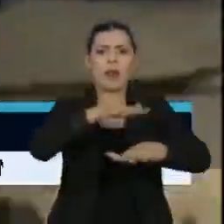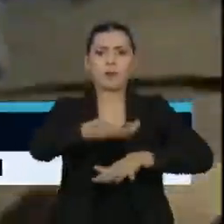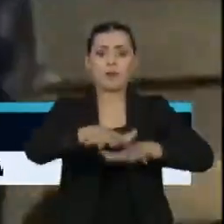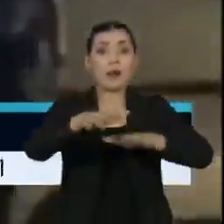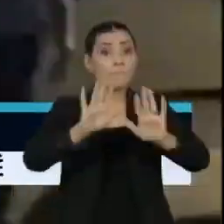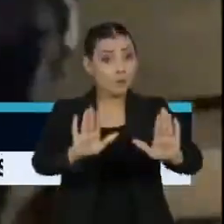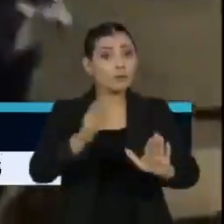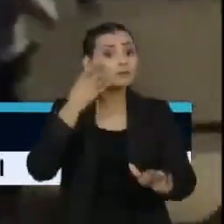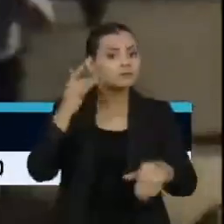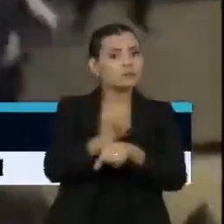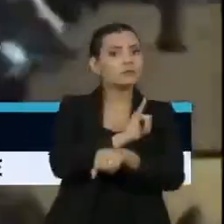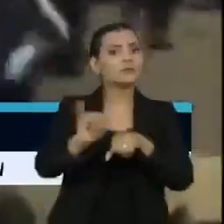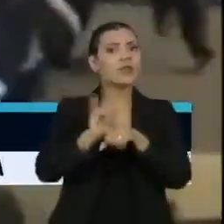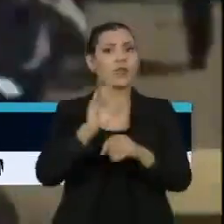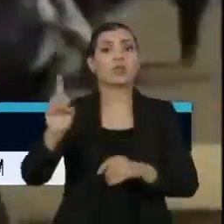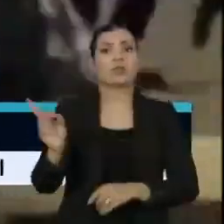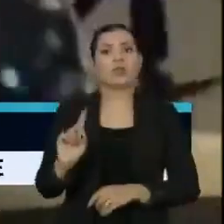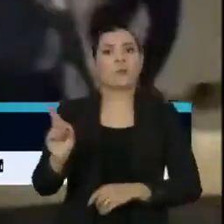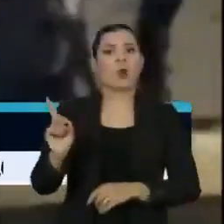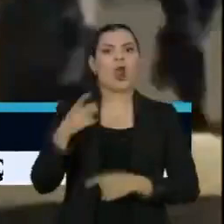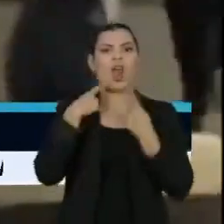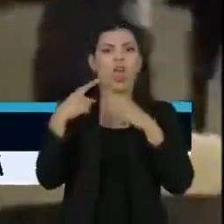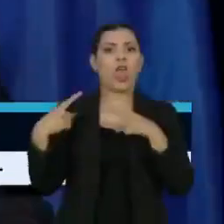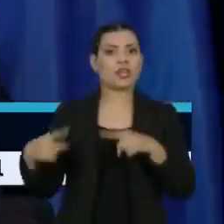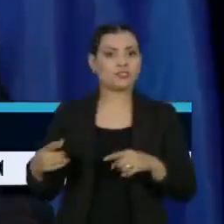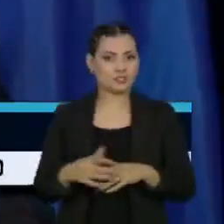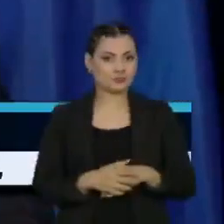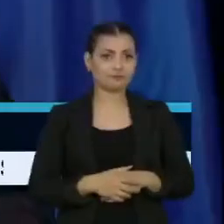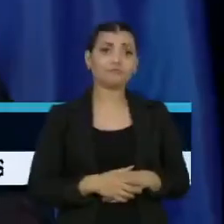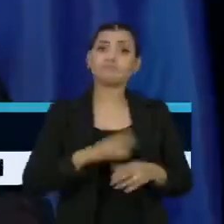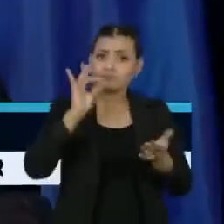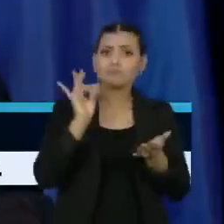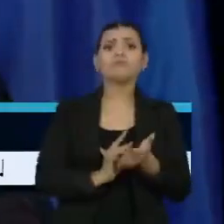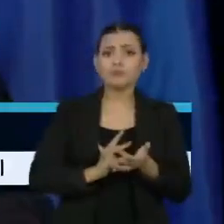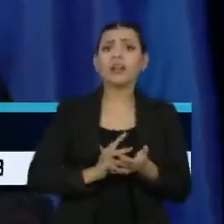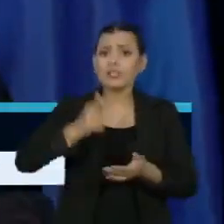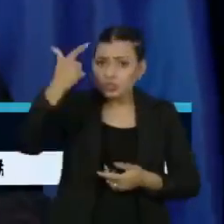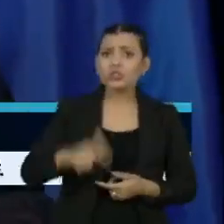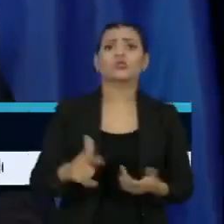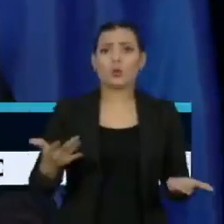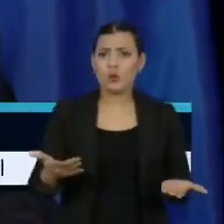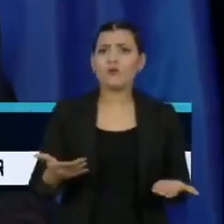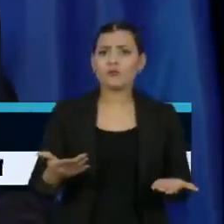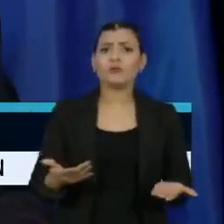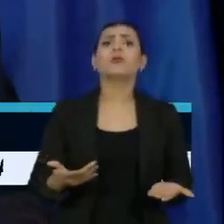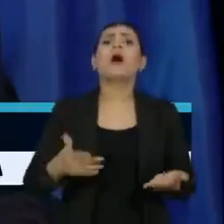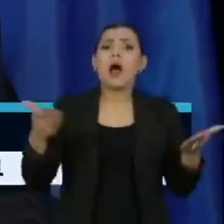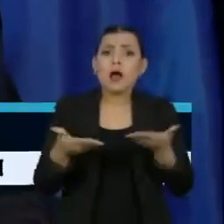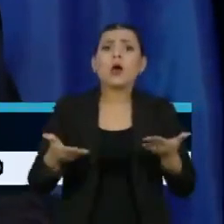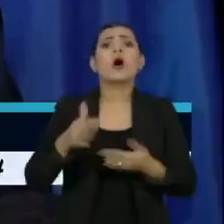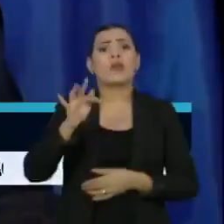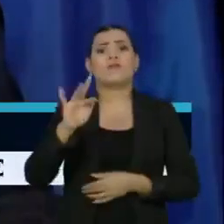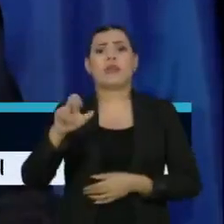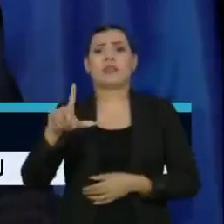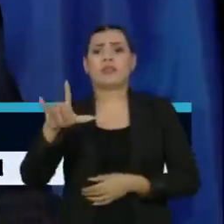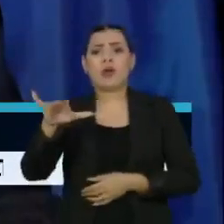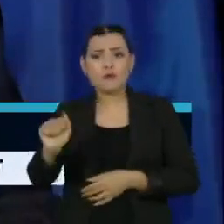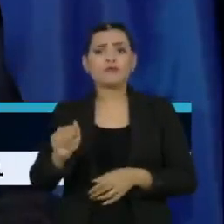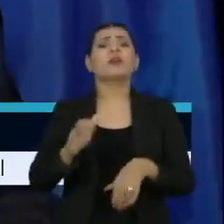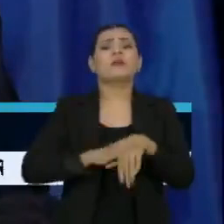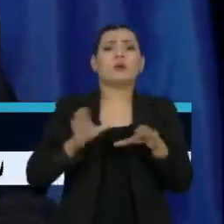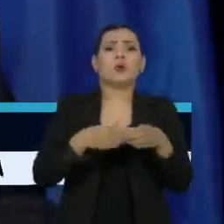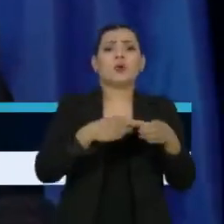deu um jeito de incluir os democratas nas críticas. Again, a Democrat-run state, a Democrat-run